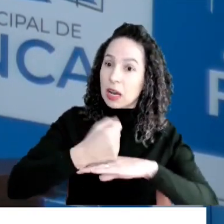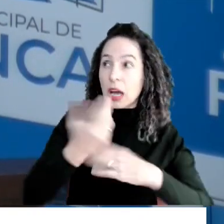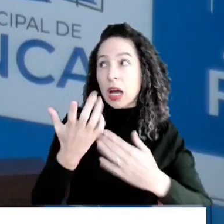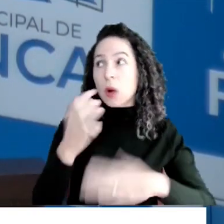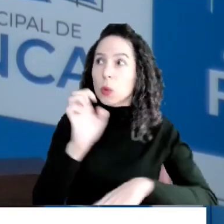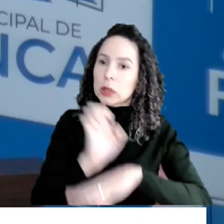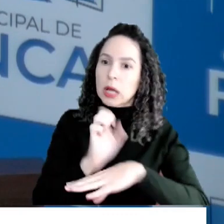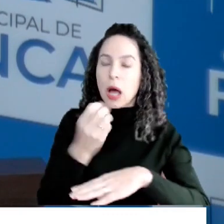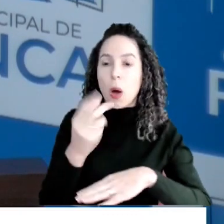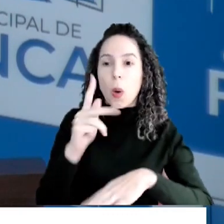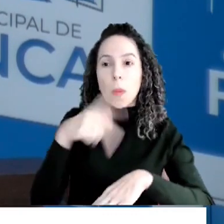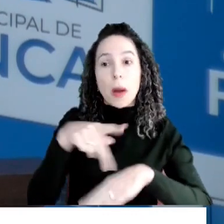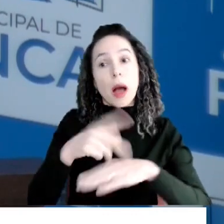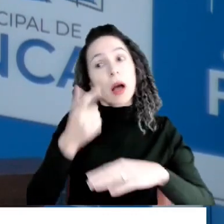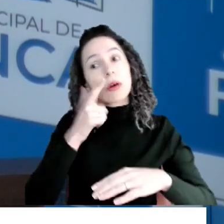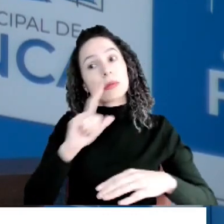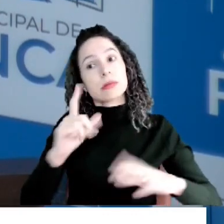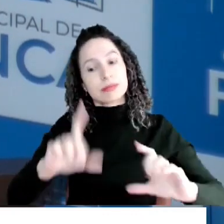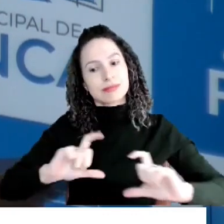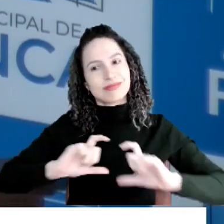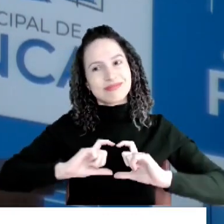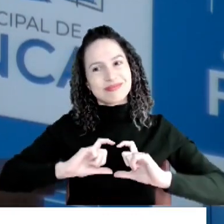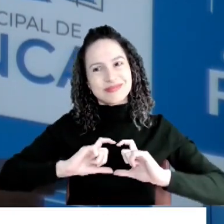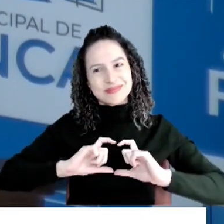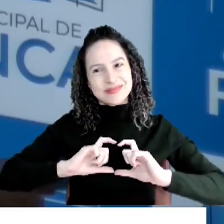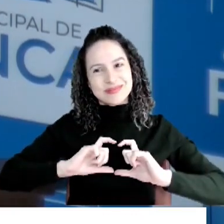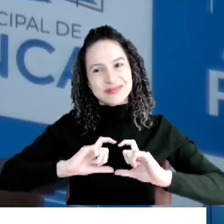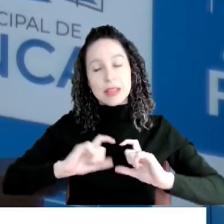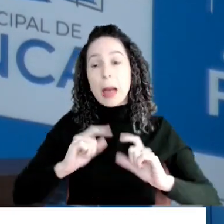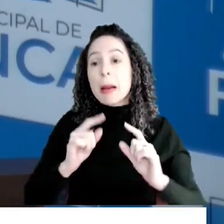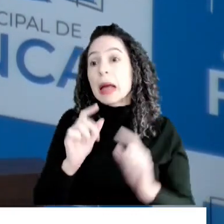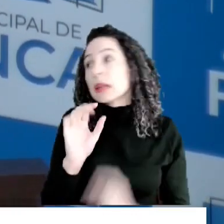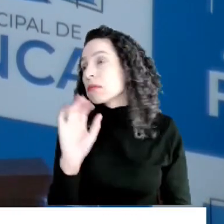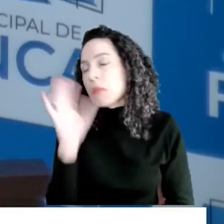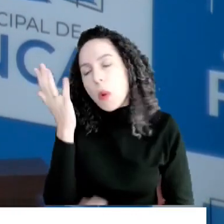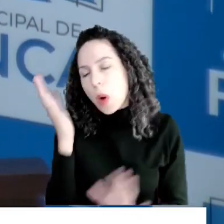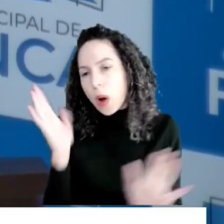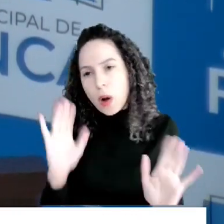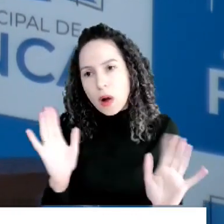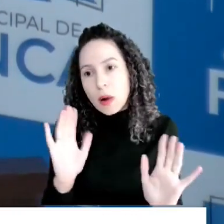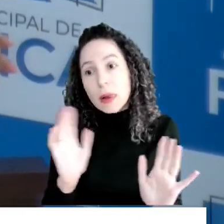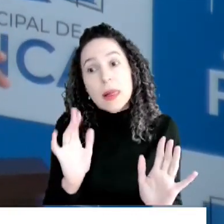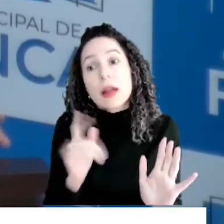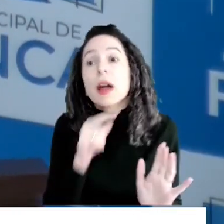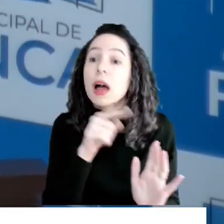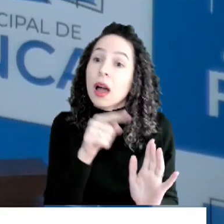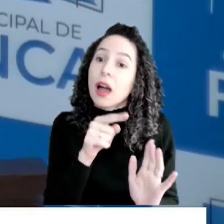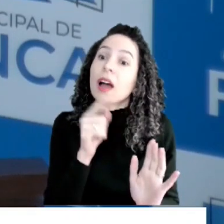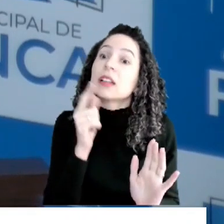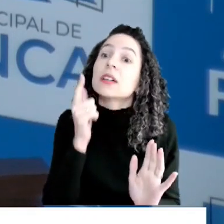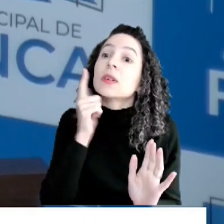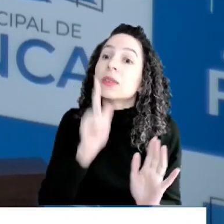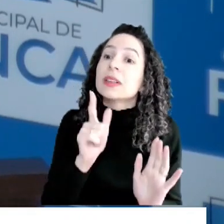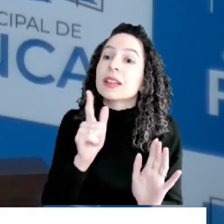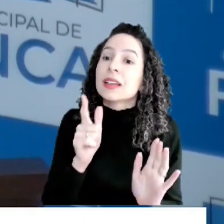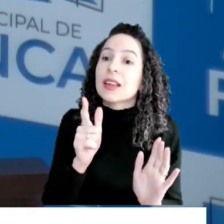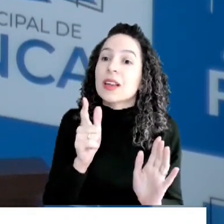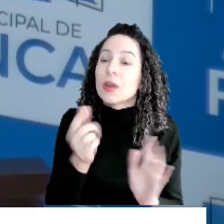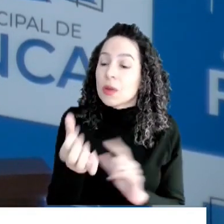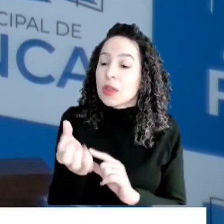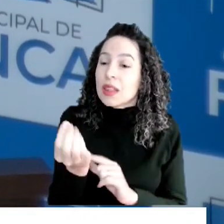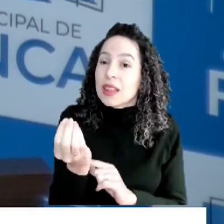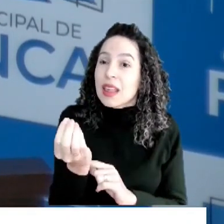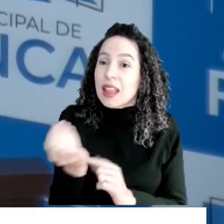medalhista. Mas se isso não acontecer, no mínimo, aqueles 60 jovens saem